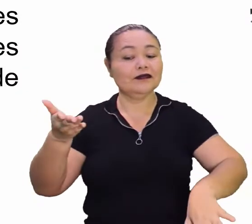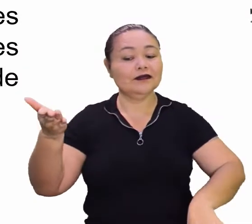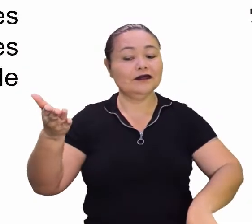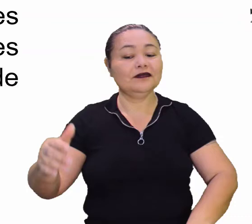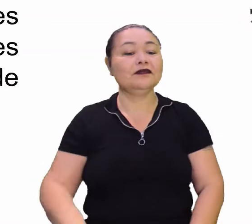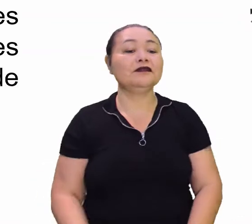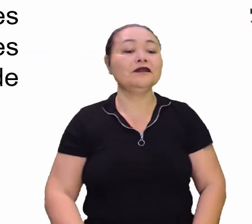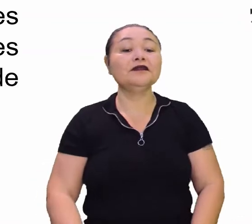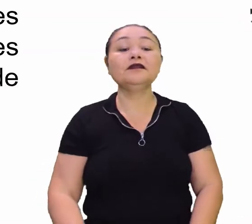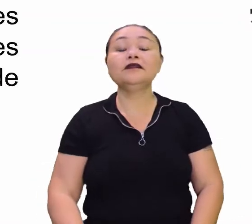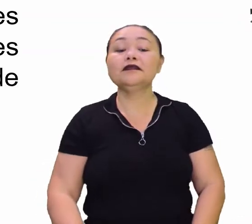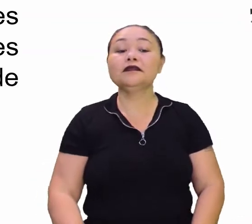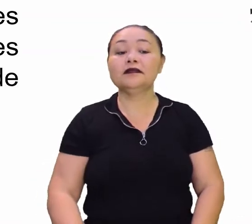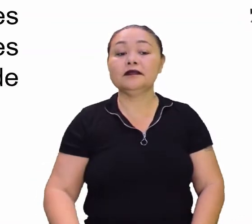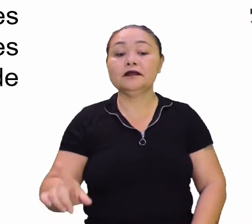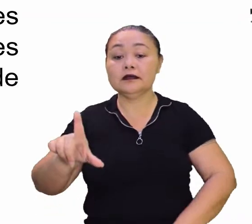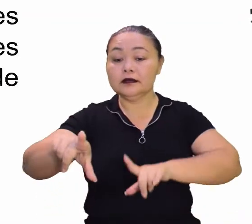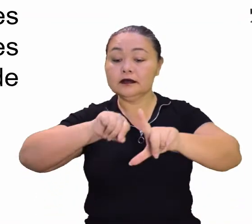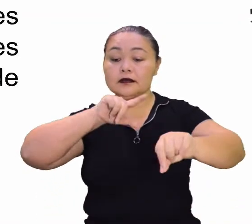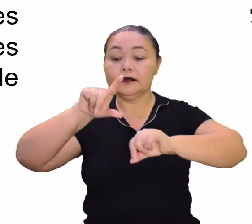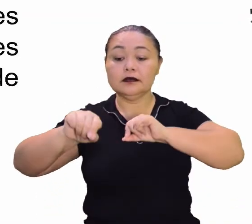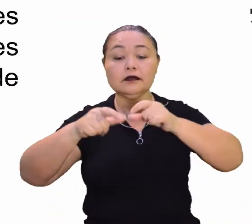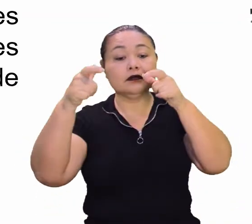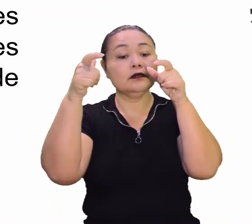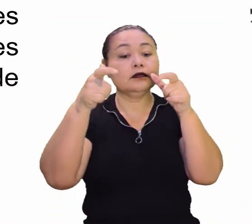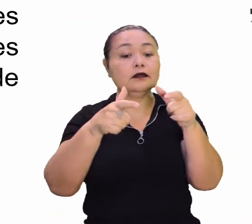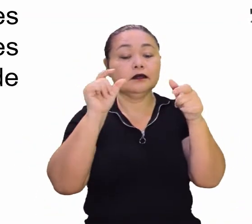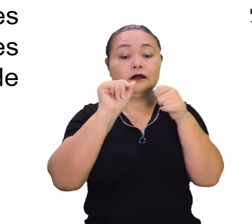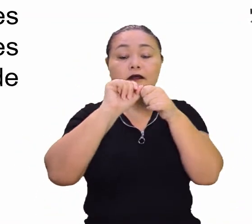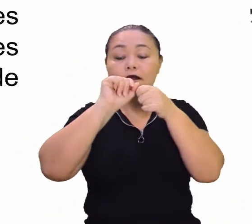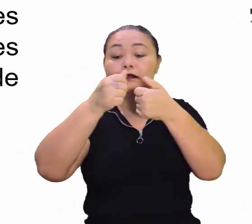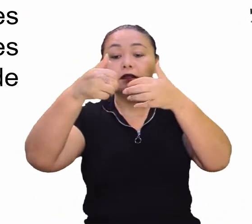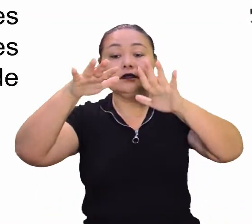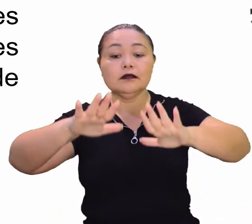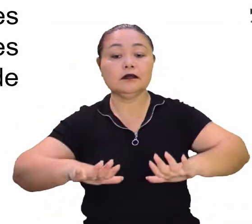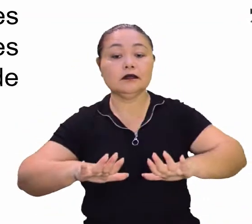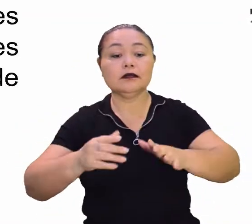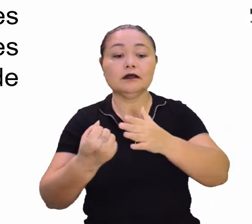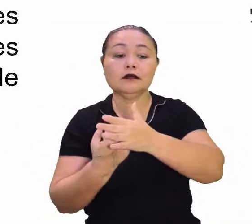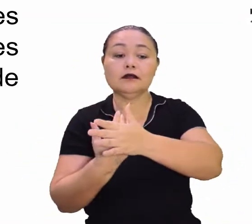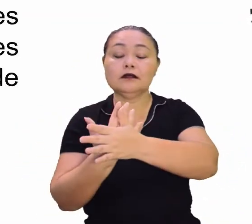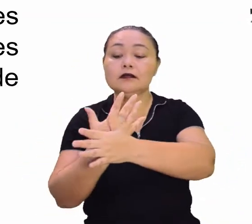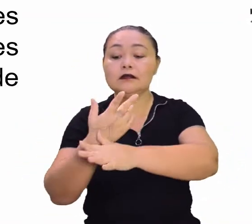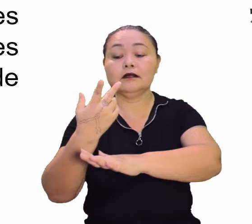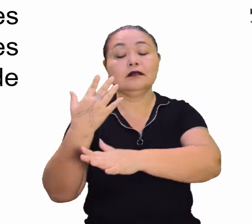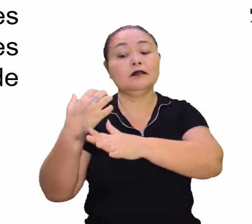agora. A escolha de um local para a instalação de uma planta